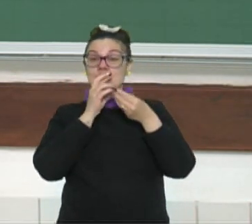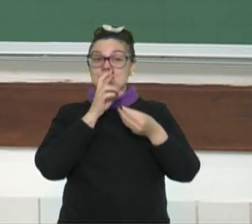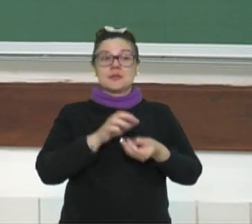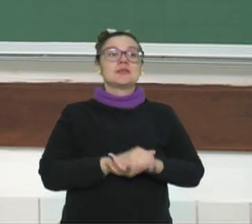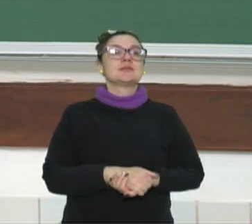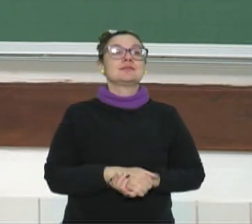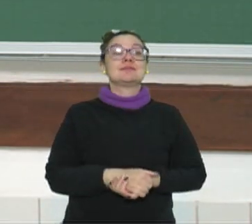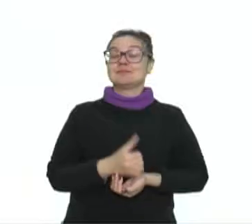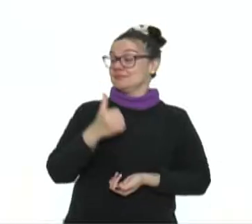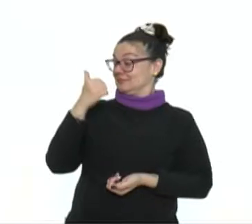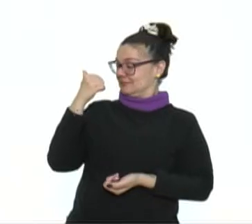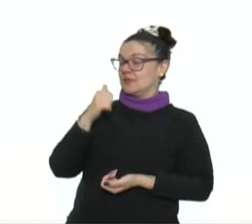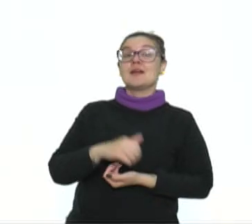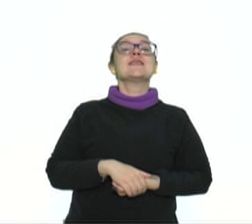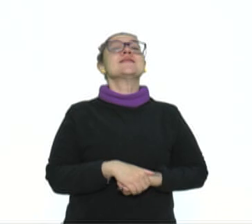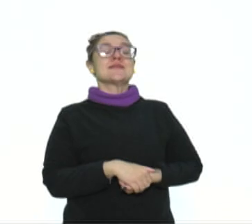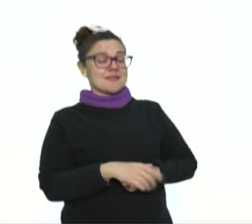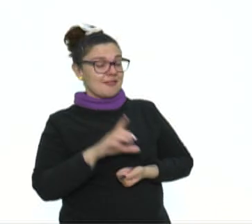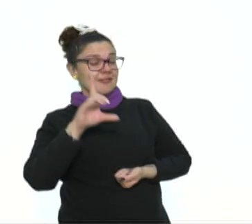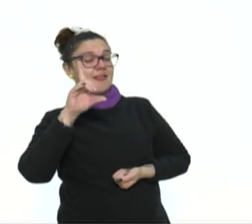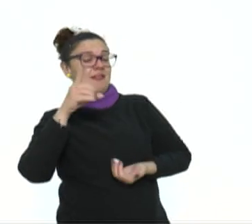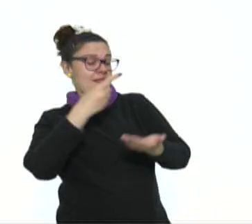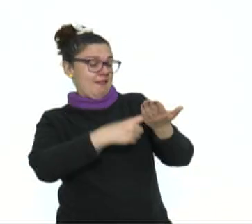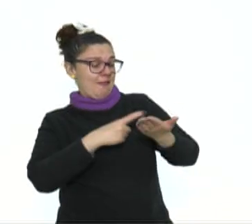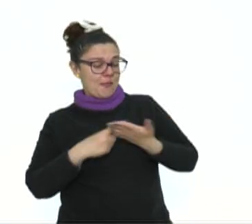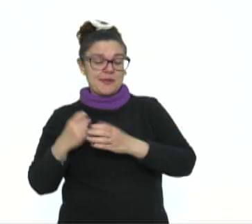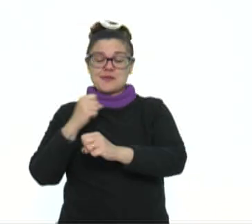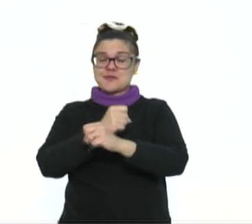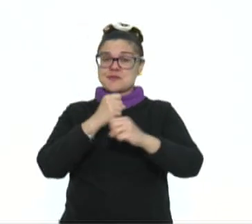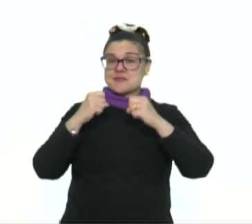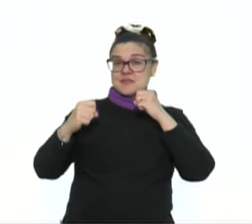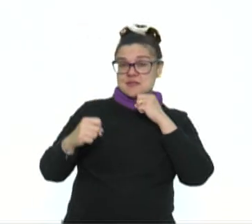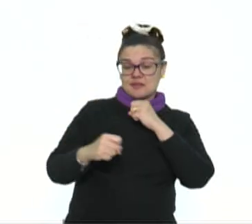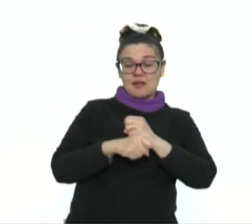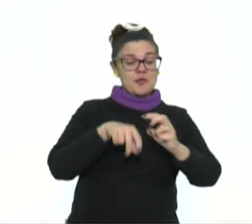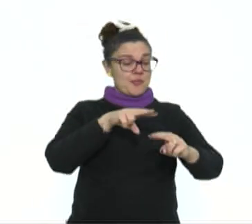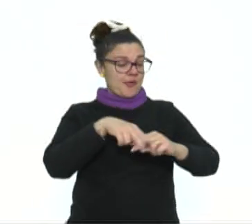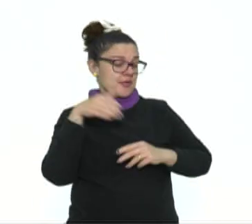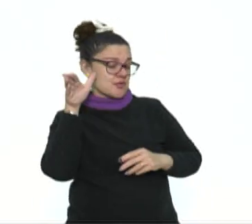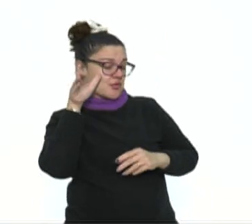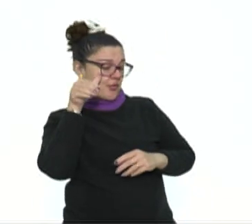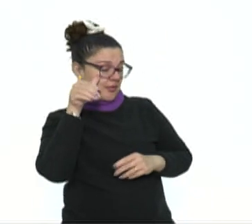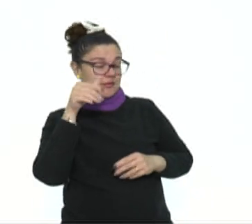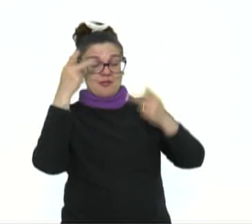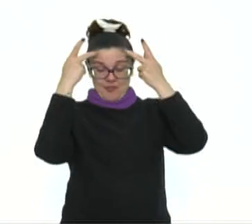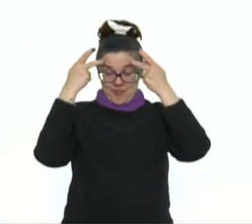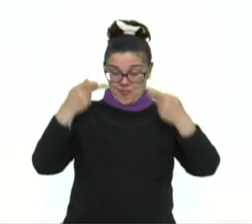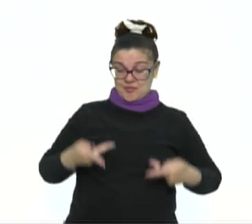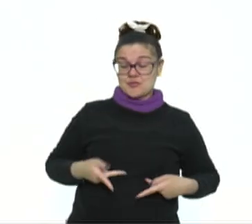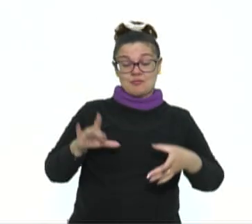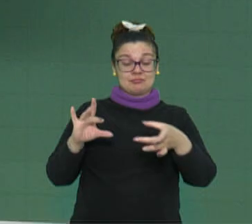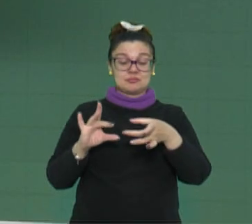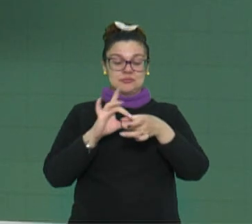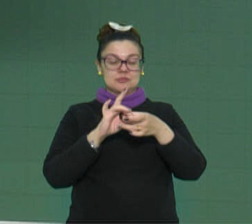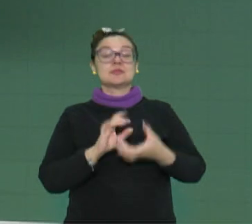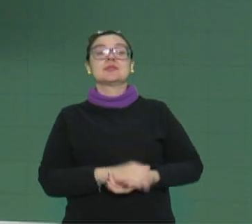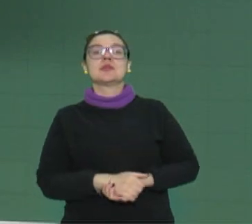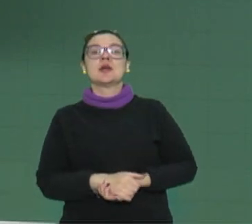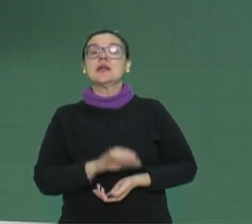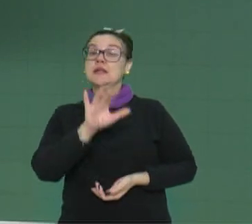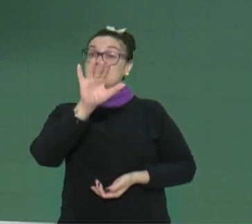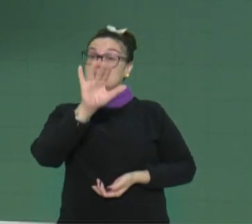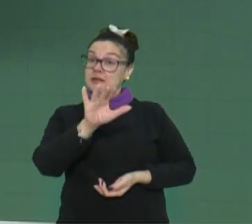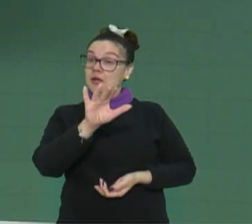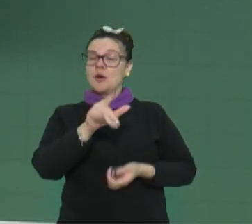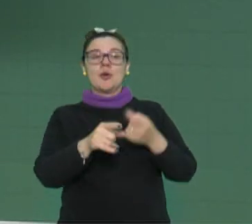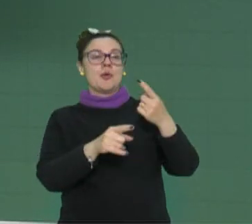questão. Letra D, convenções sociais resultantes de interesses humanos contingentes. Então, estudante, se